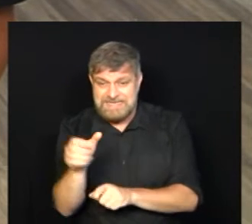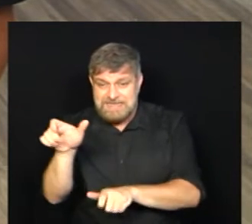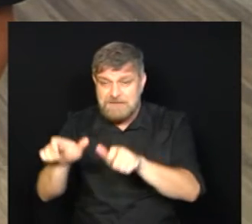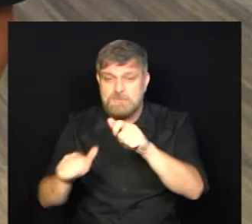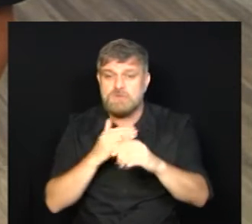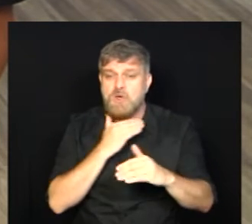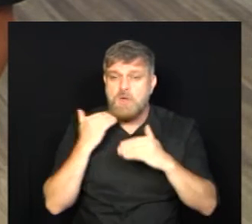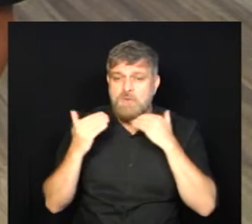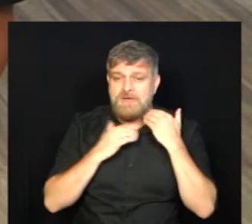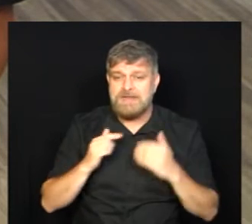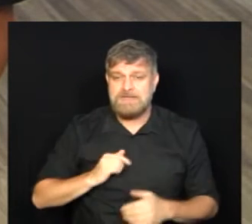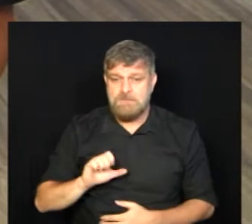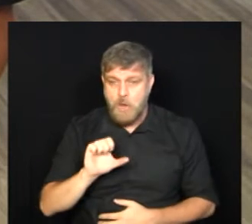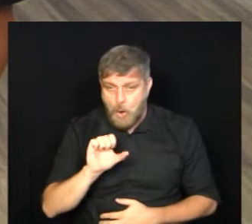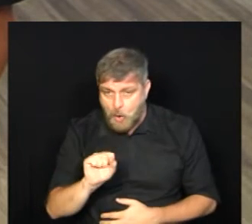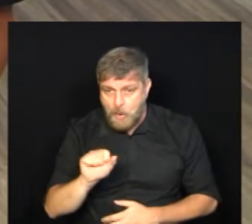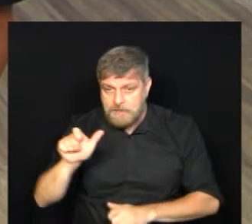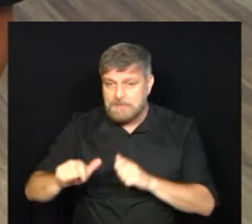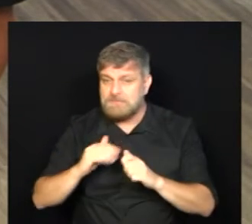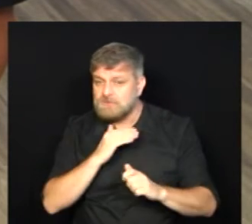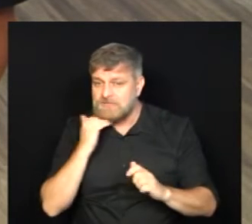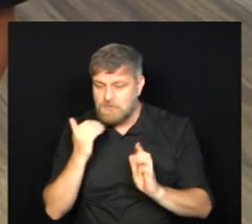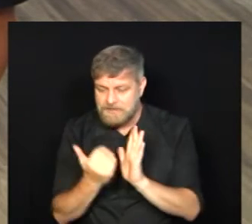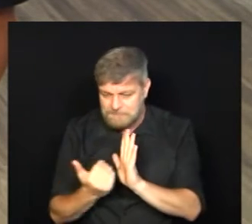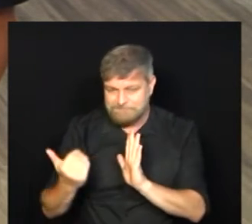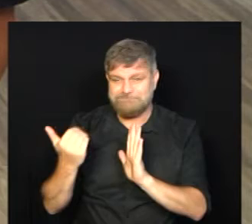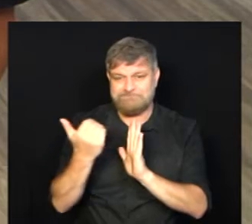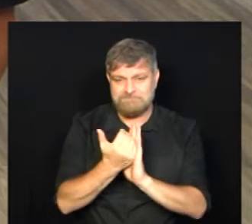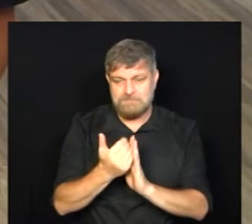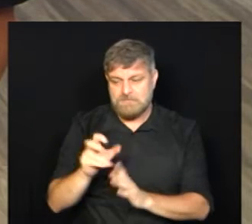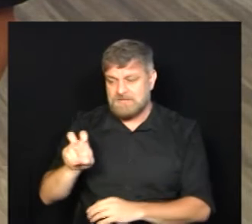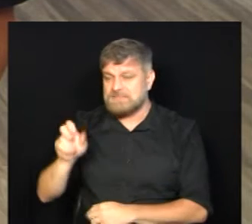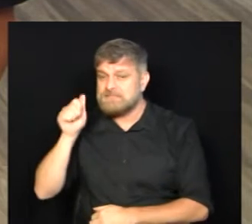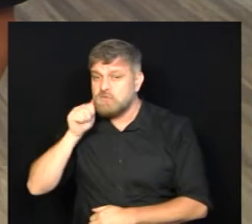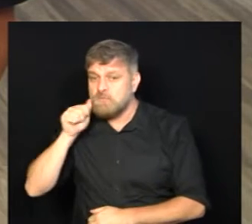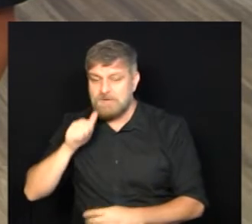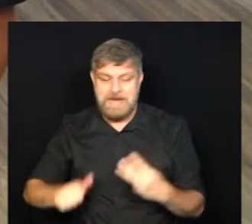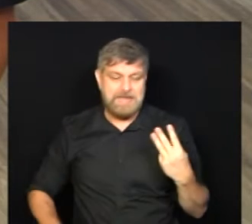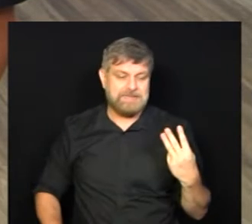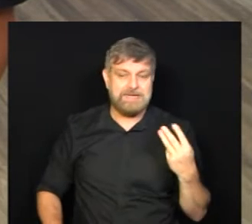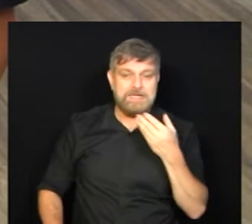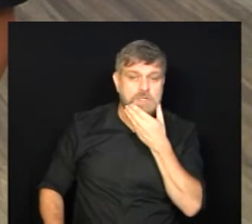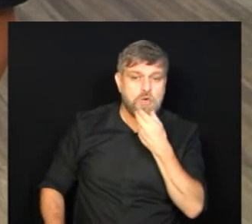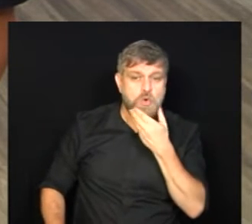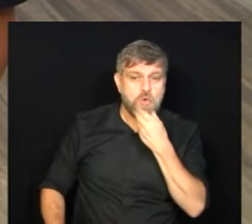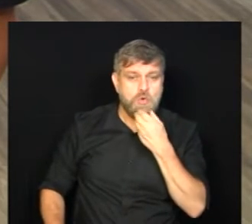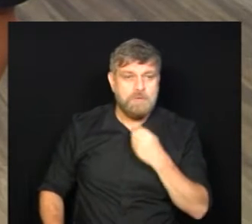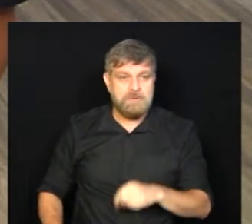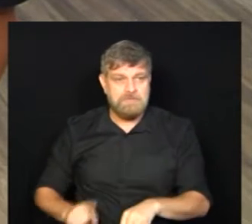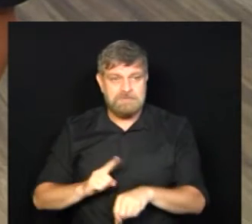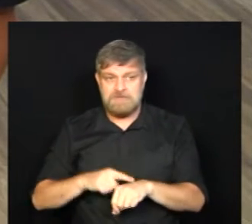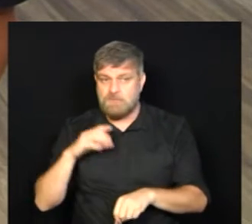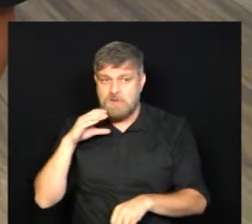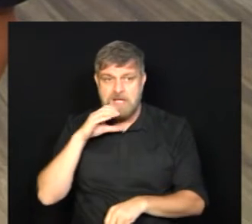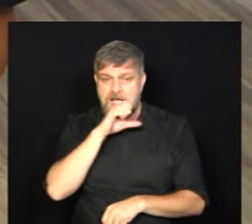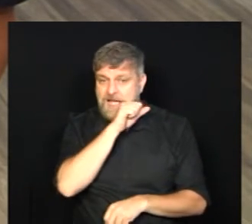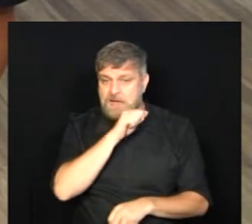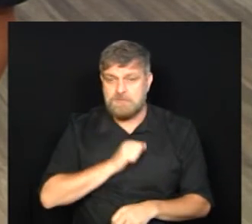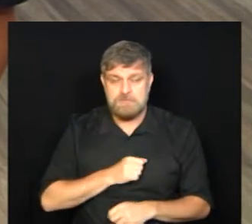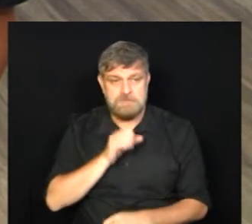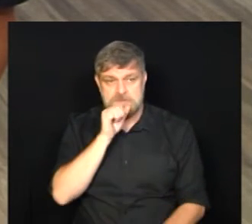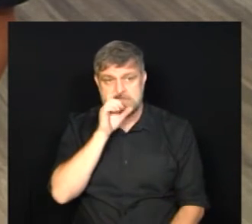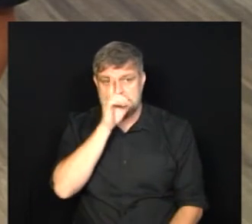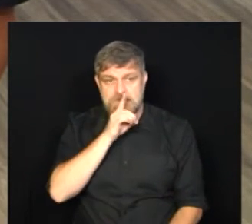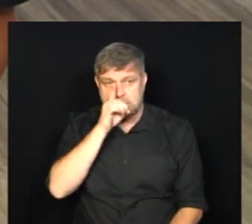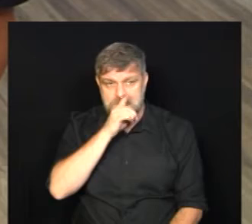8 óbitos a mais que na última sexta-feira, sendo 5 mulheres e 3 homens. Em um curto espaço de tempo, hein? No fim de